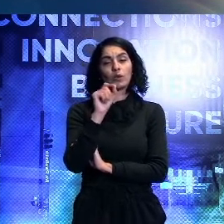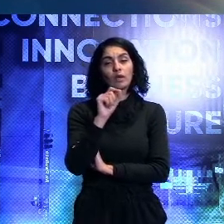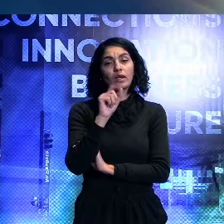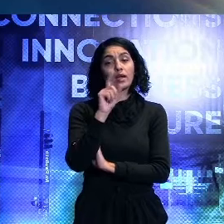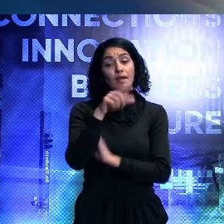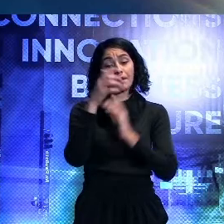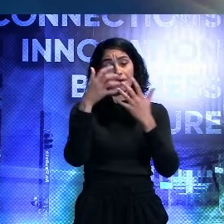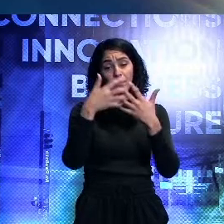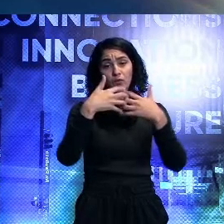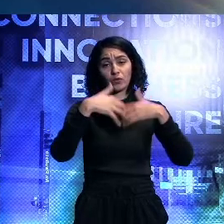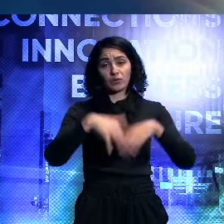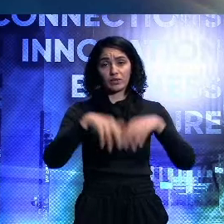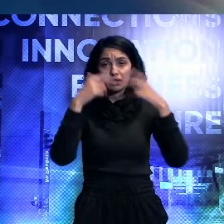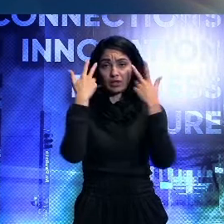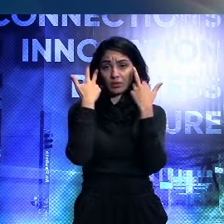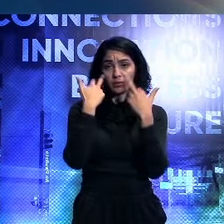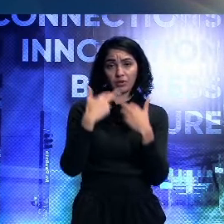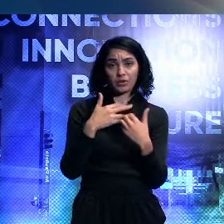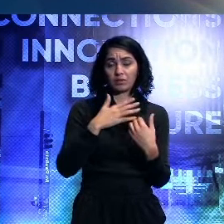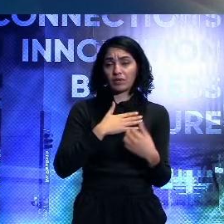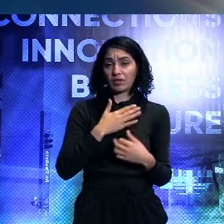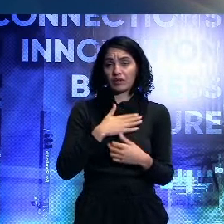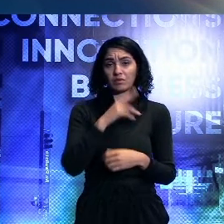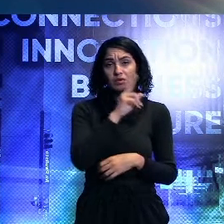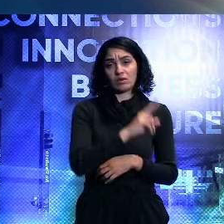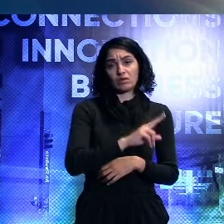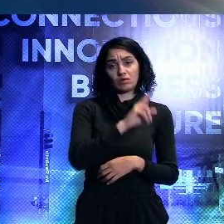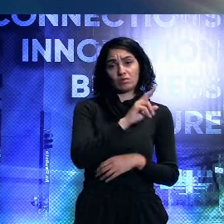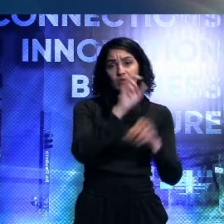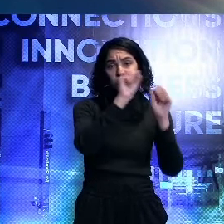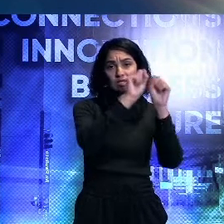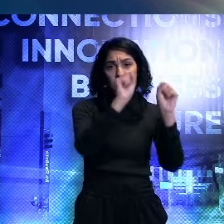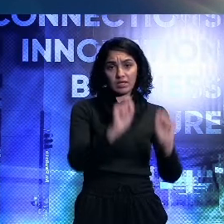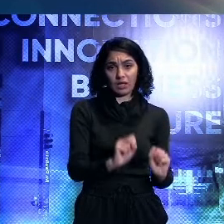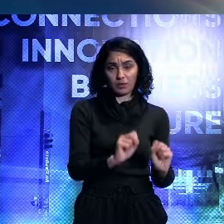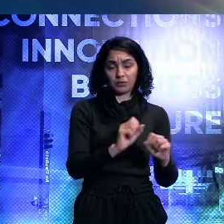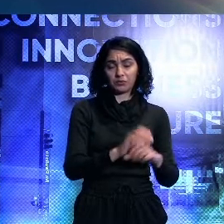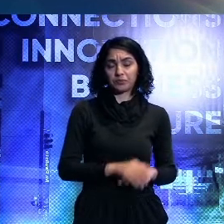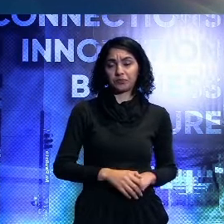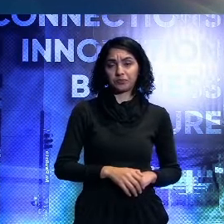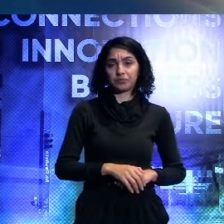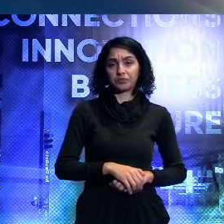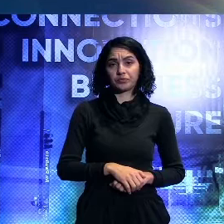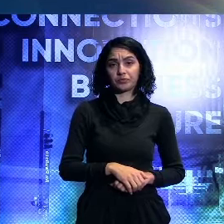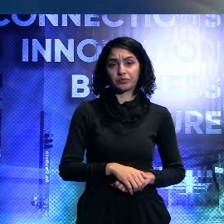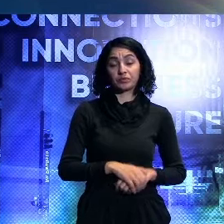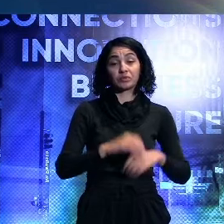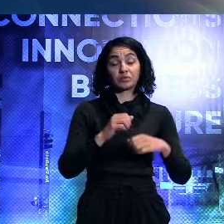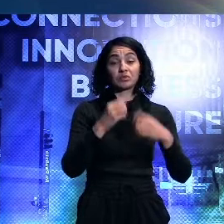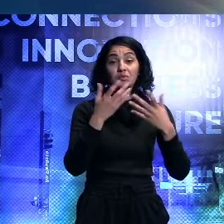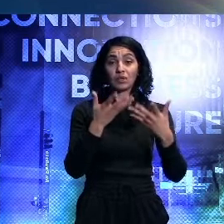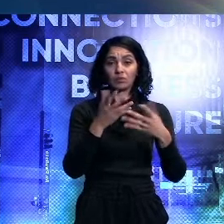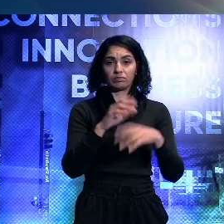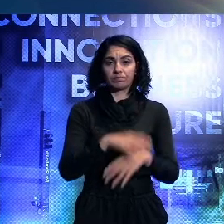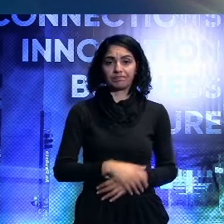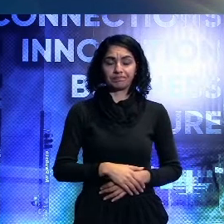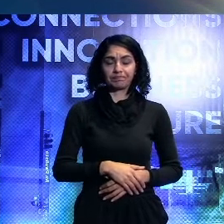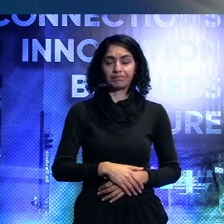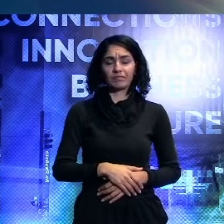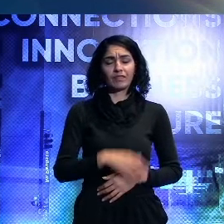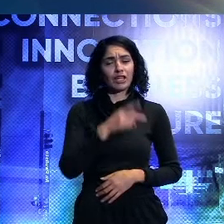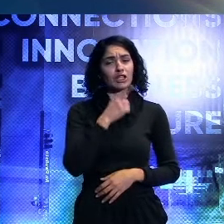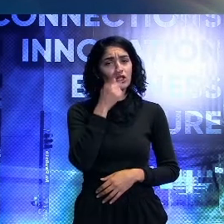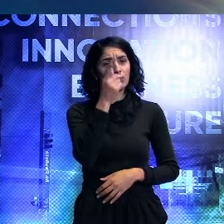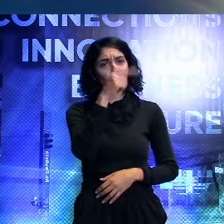funcionamento normal da minha aplicação ou do meu sistema. Beleza? Então, se eu chegar para vocês aqui, de